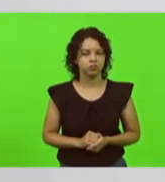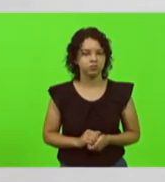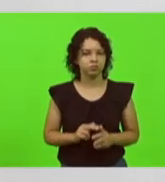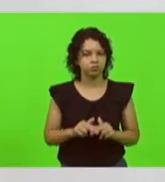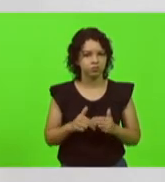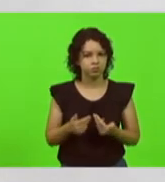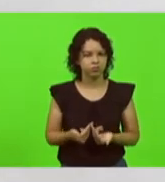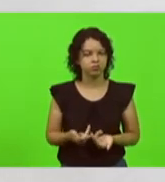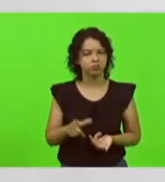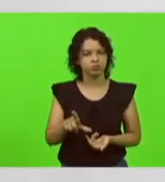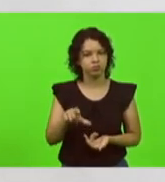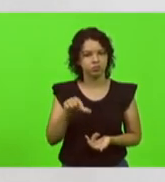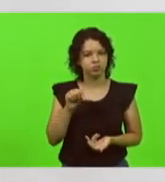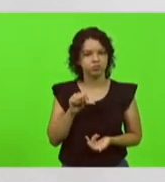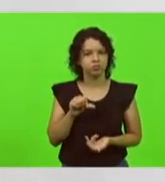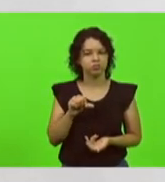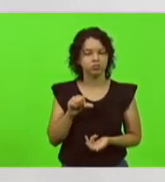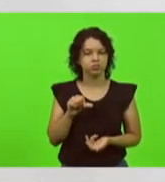elegemos